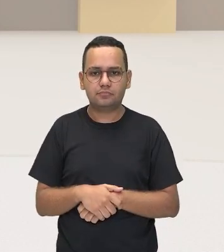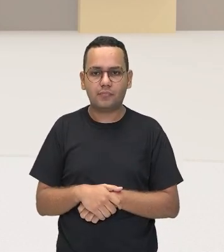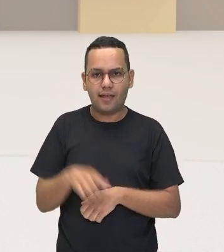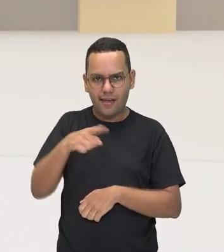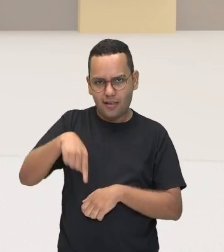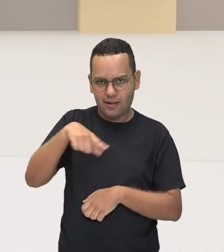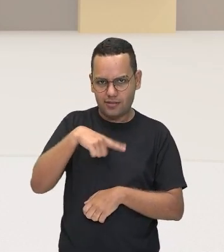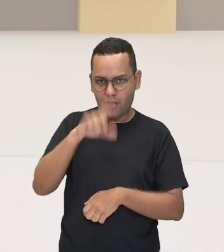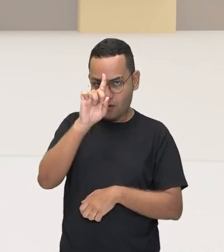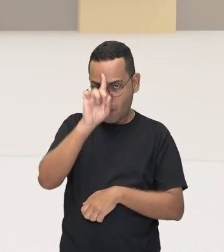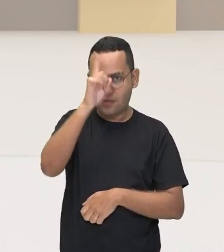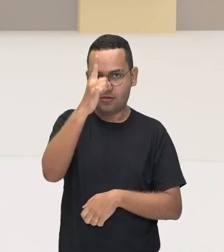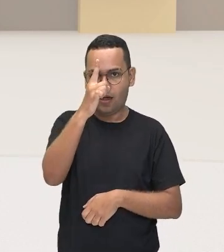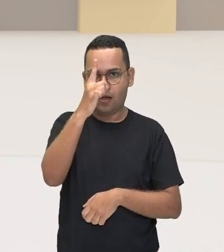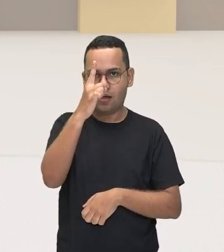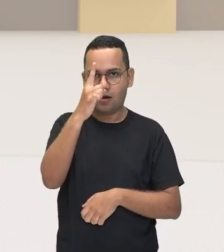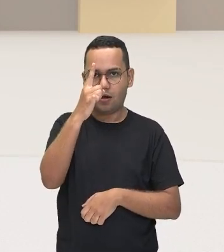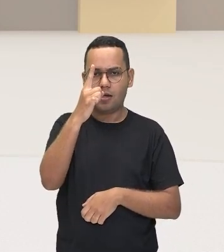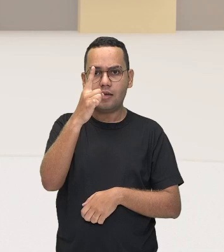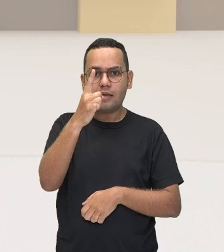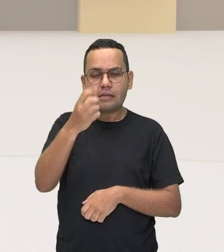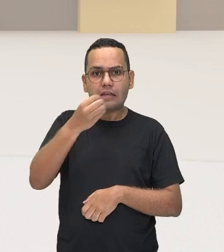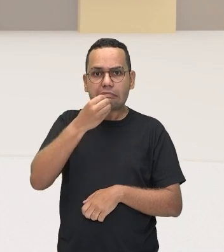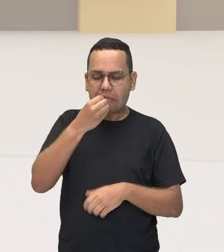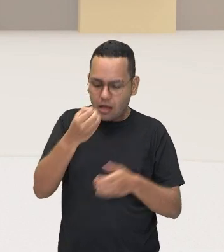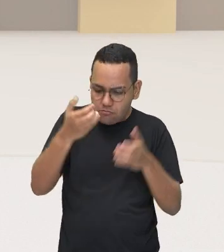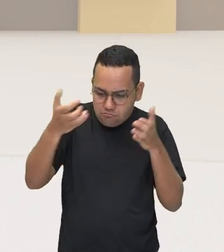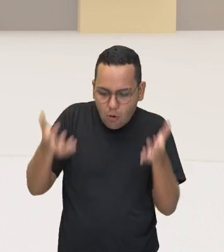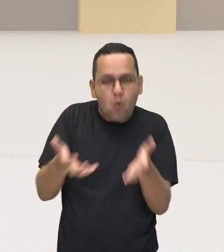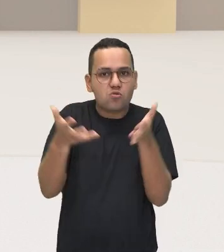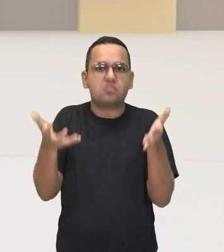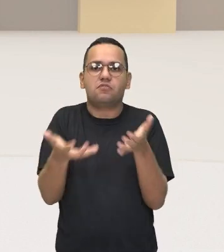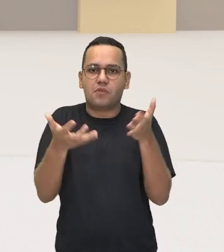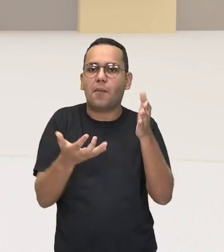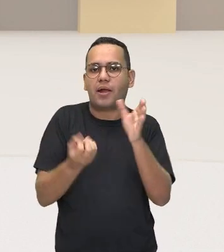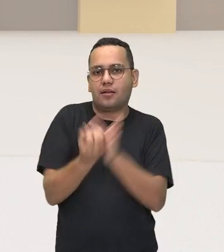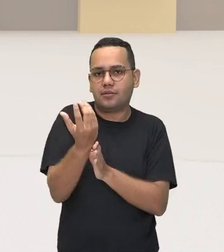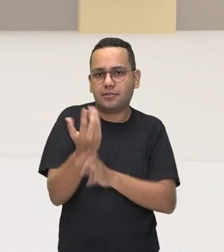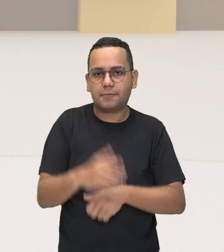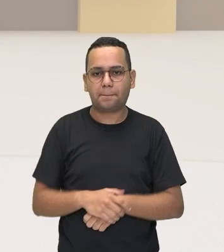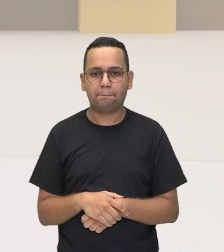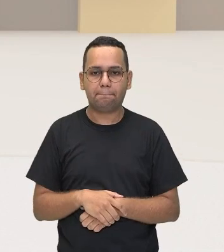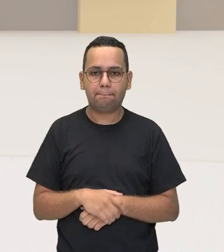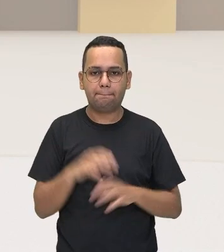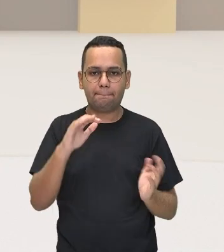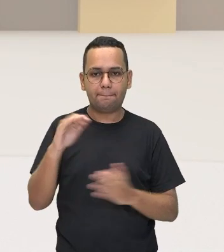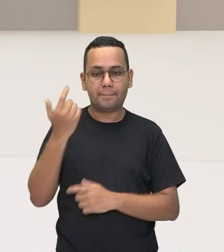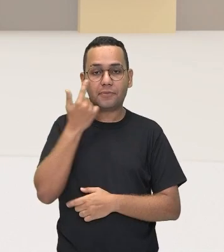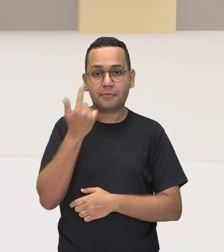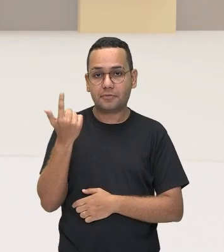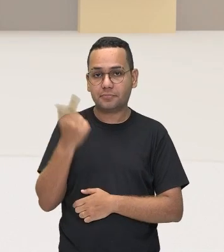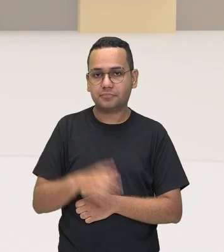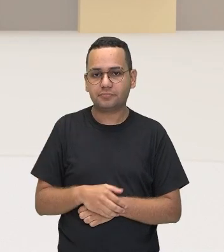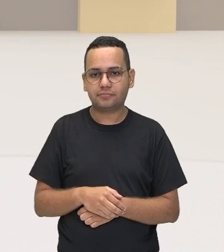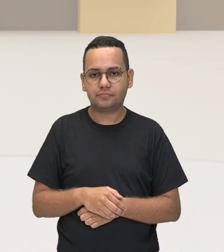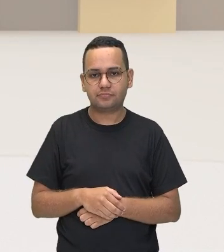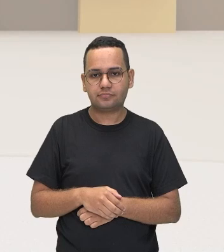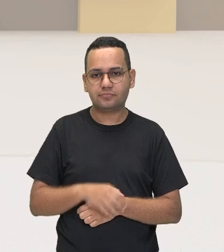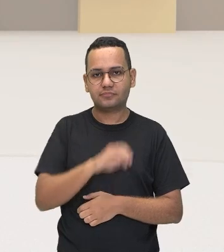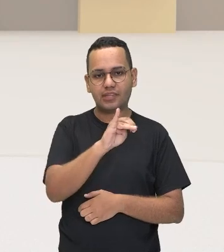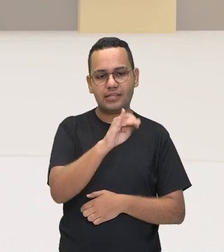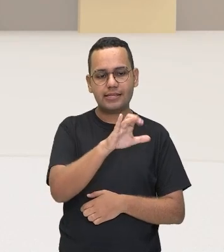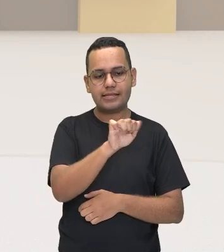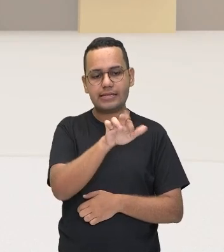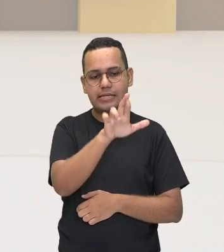e apostaram nessa ideia. Vamos ver o primeiro deles, então. Olha só quem é. O Ícaro Pimentas, né? Não sei